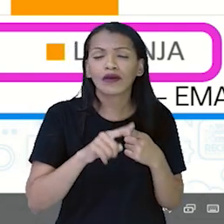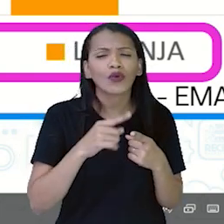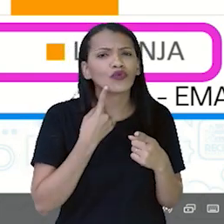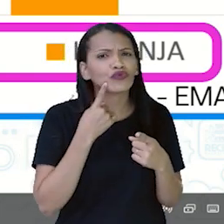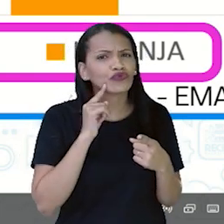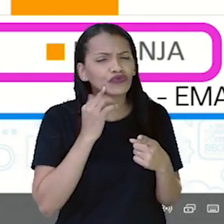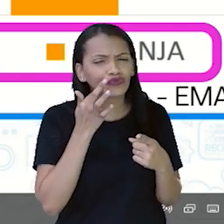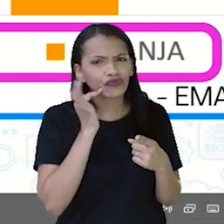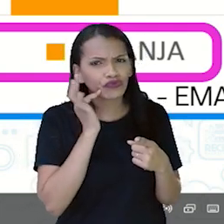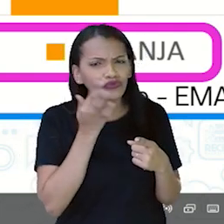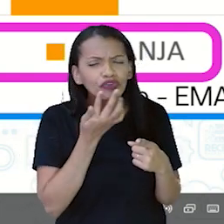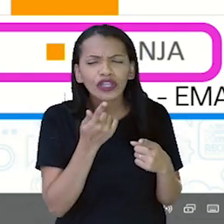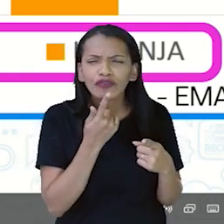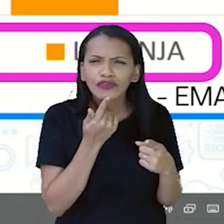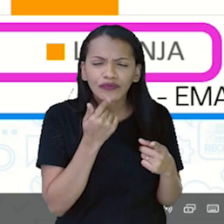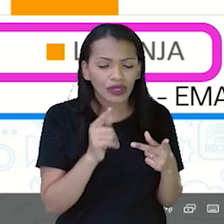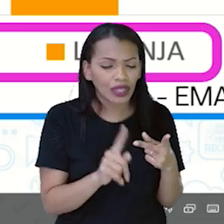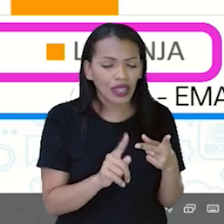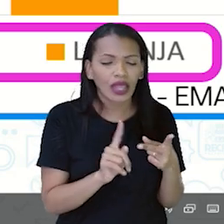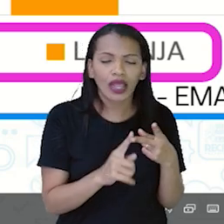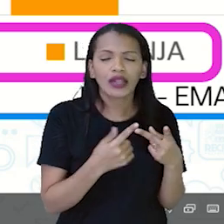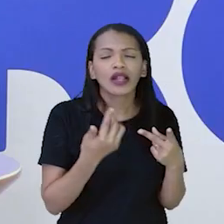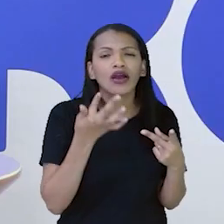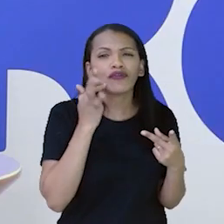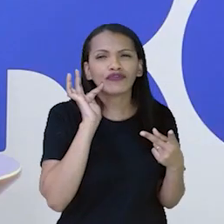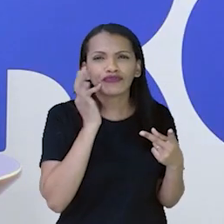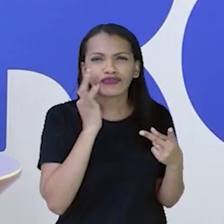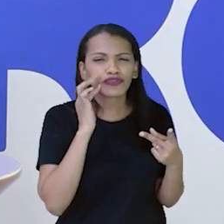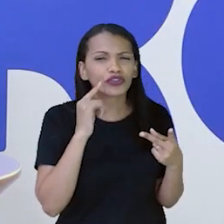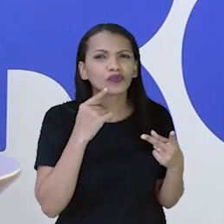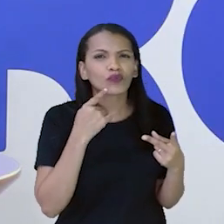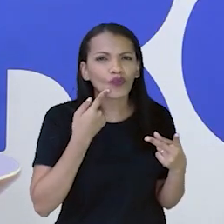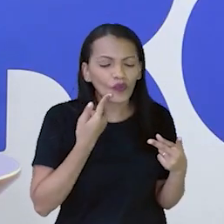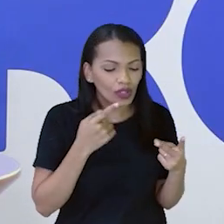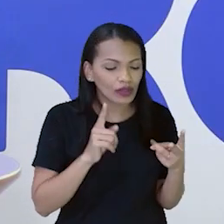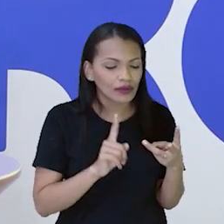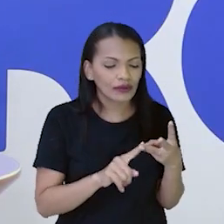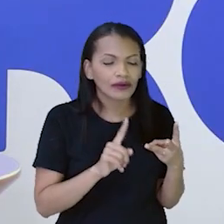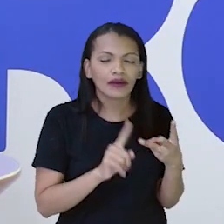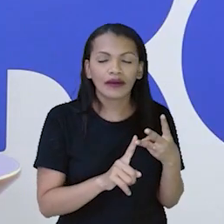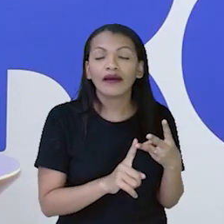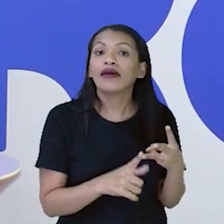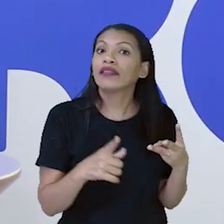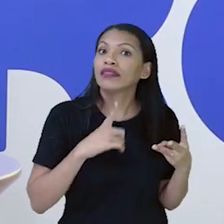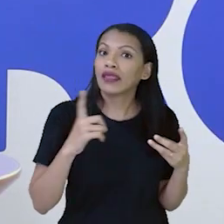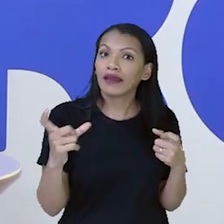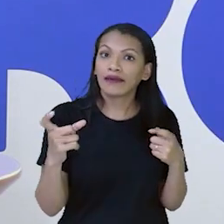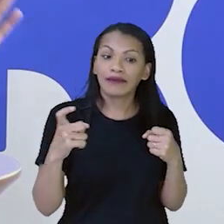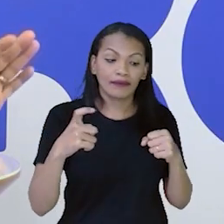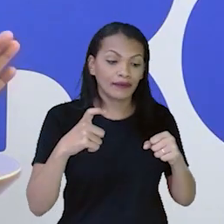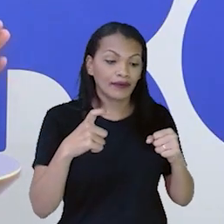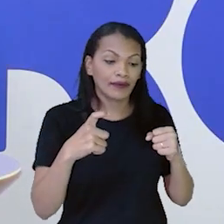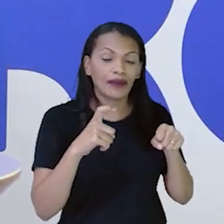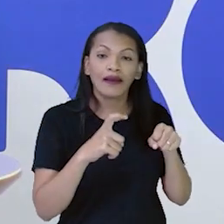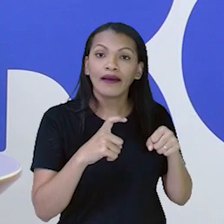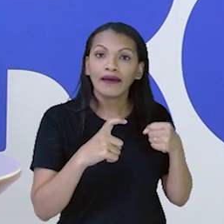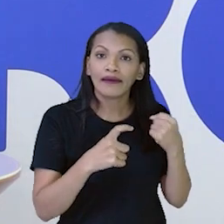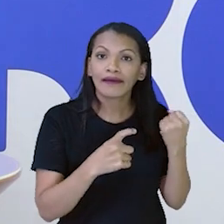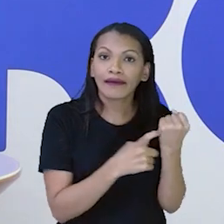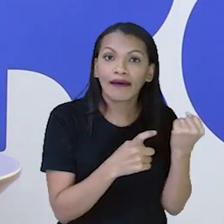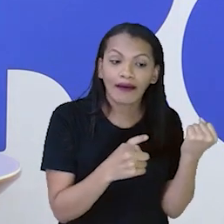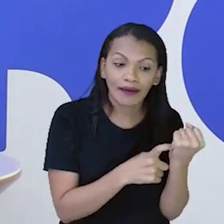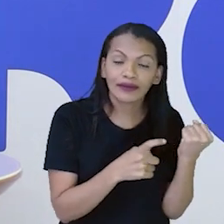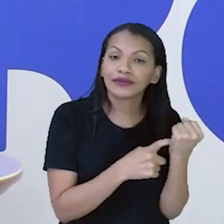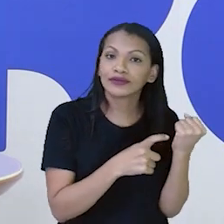vão concordar com a Laura, que disse que é laranja? Tanto é que entrou até caju aqui na lista. Então, eu acredito que eles pensaram que era, né, o suco